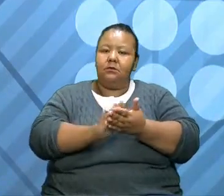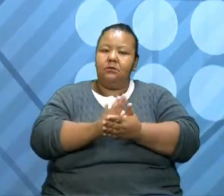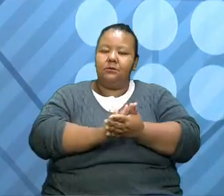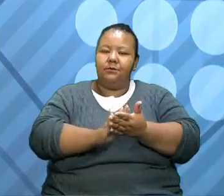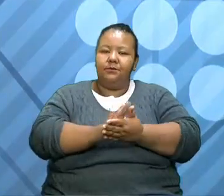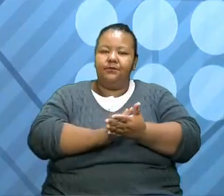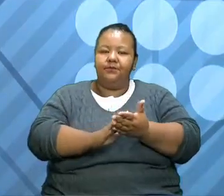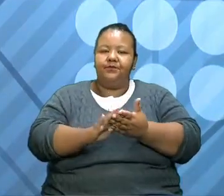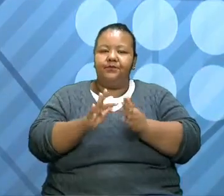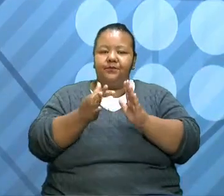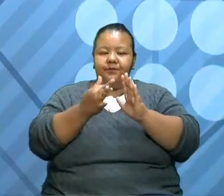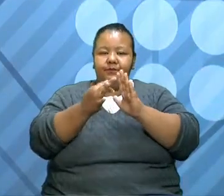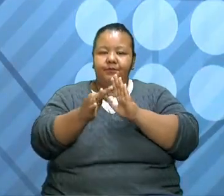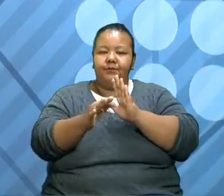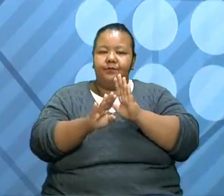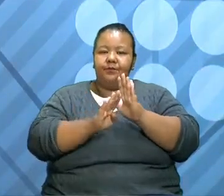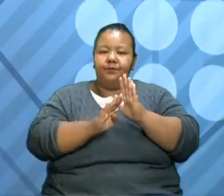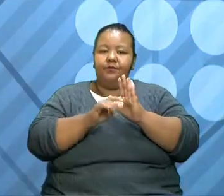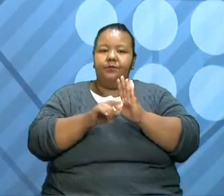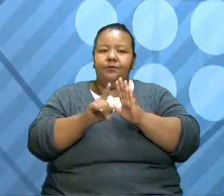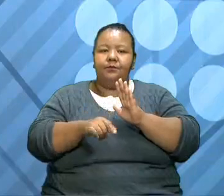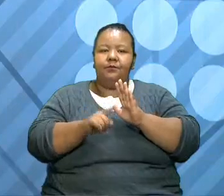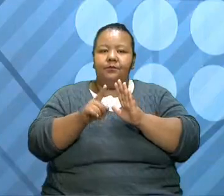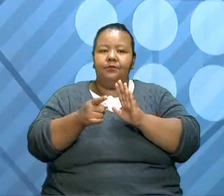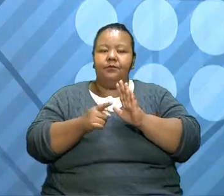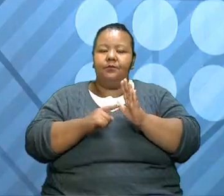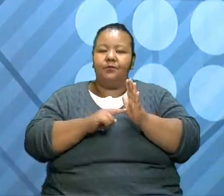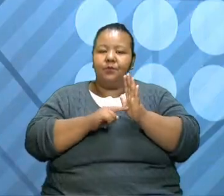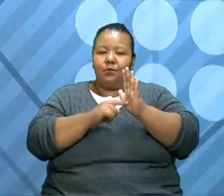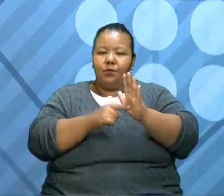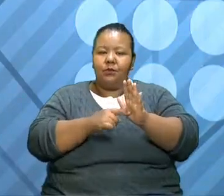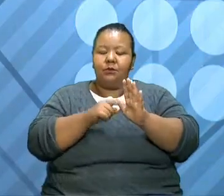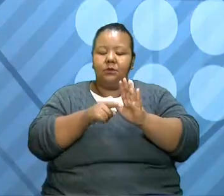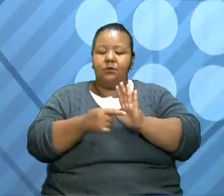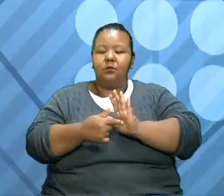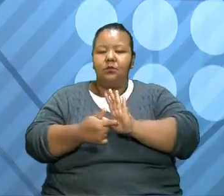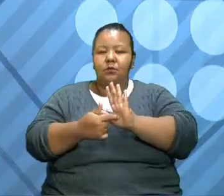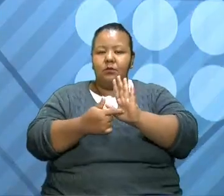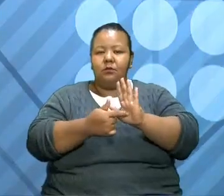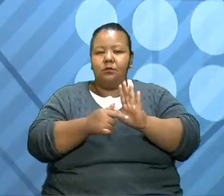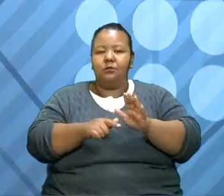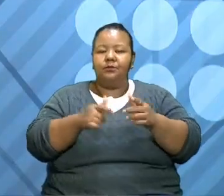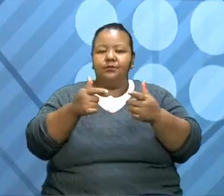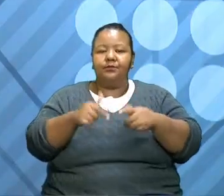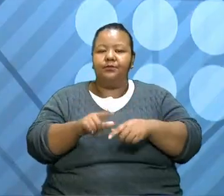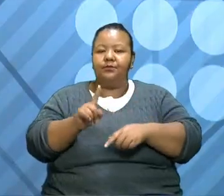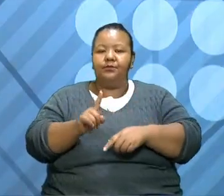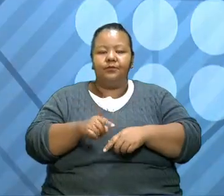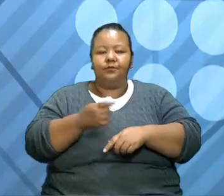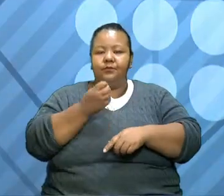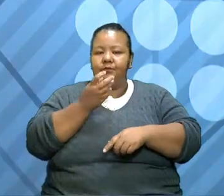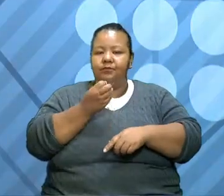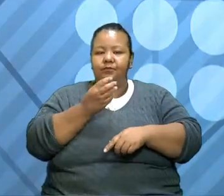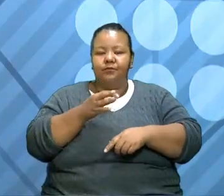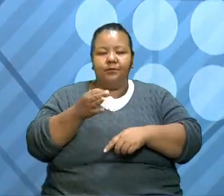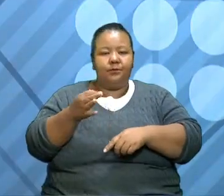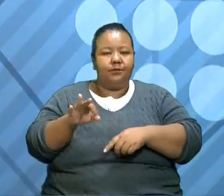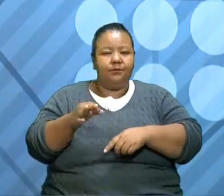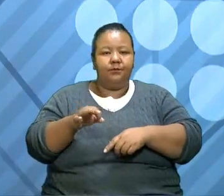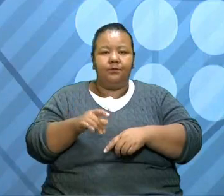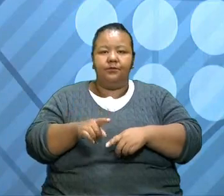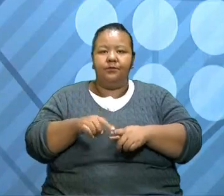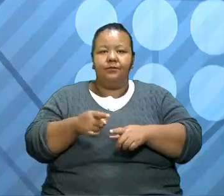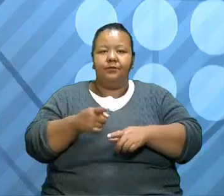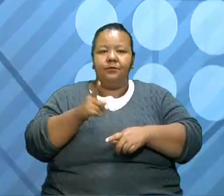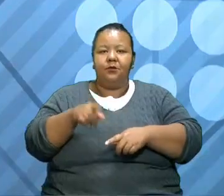lembrando, feedback só está apontando, só está mostrando aonde que não foi adequado. Não é para